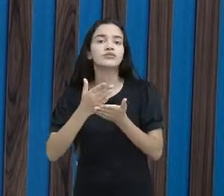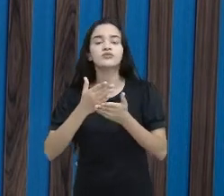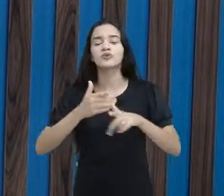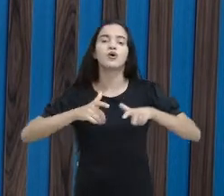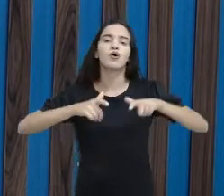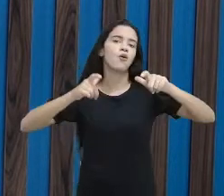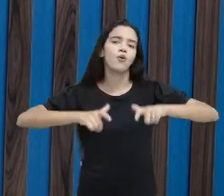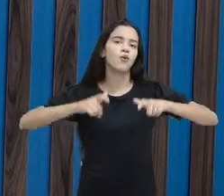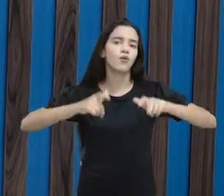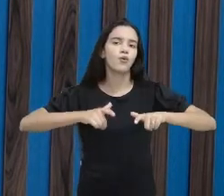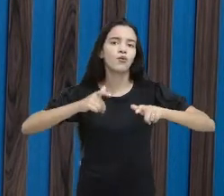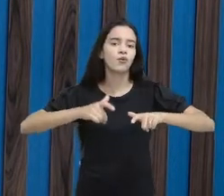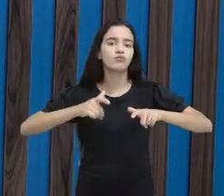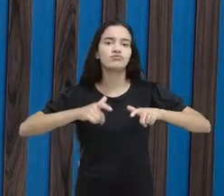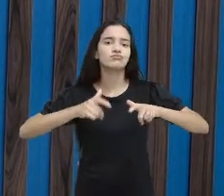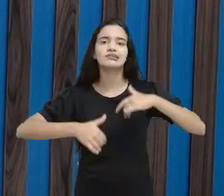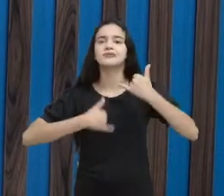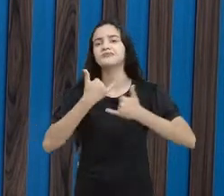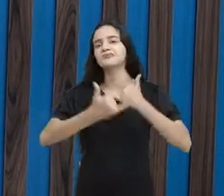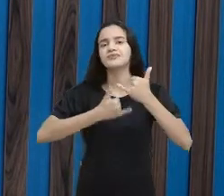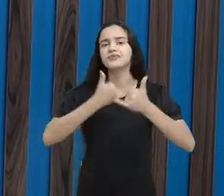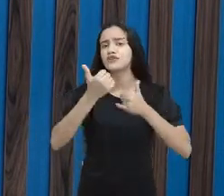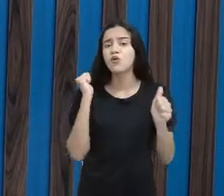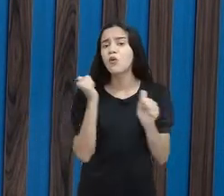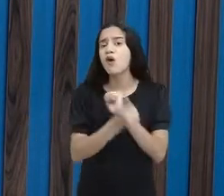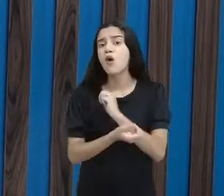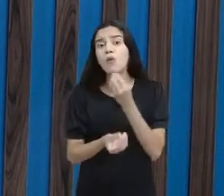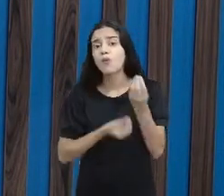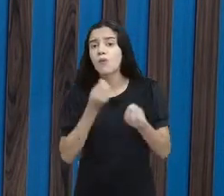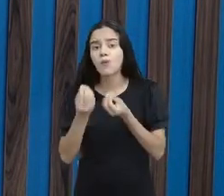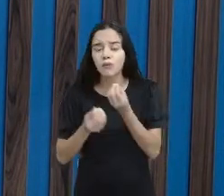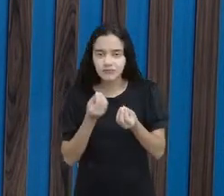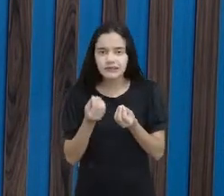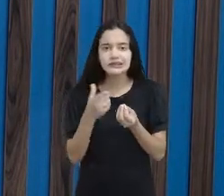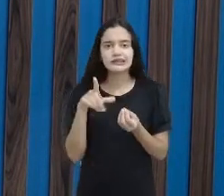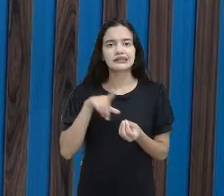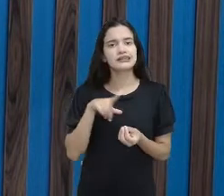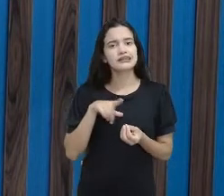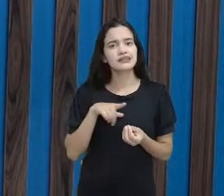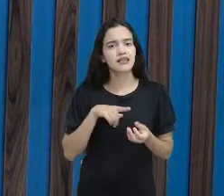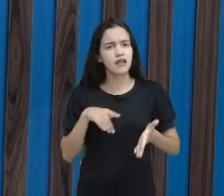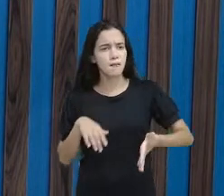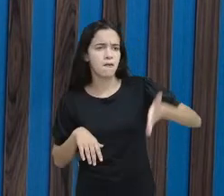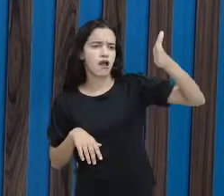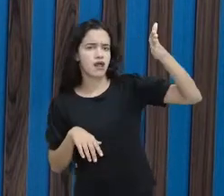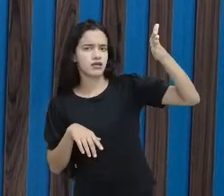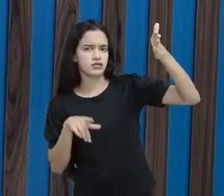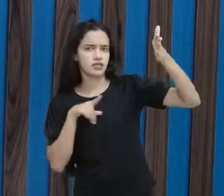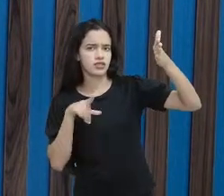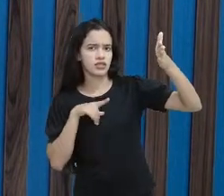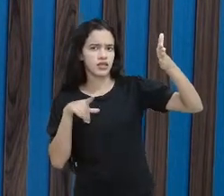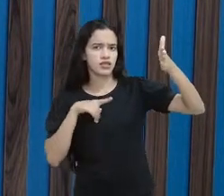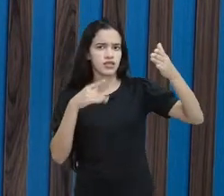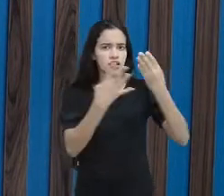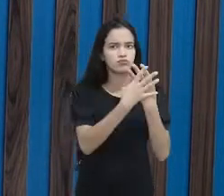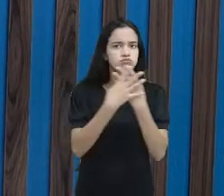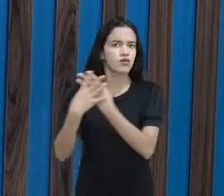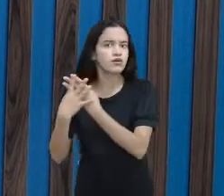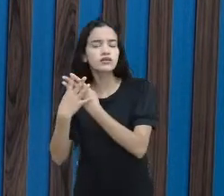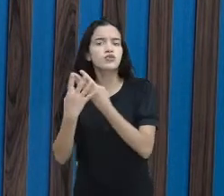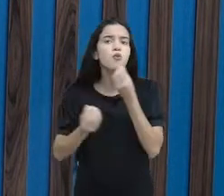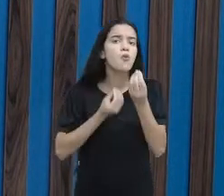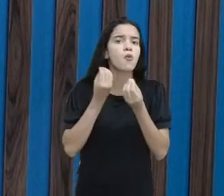é que é jogado, né? Como é que isso acontece? Tem rede, tem parede, tá em quê, né? Como é que a gente